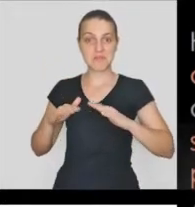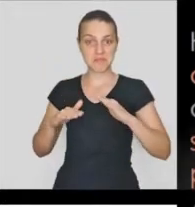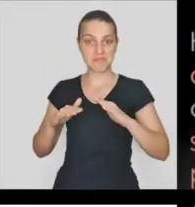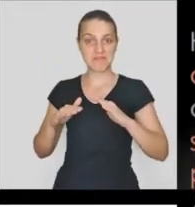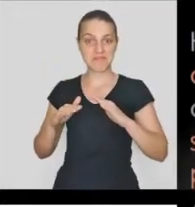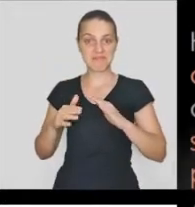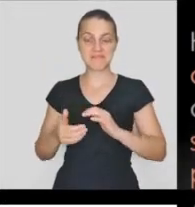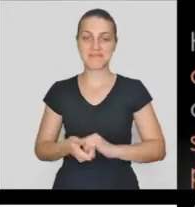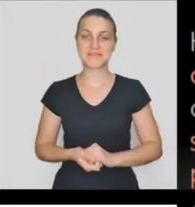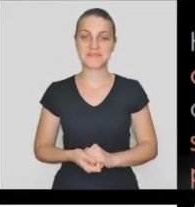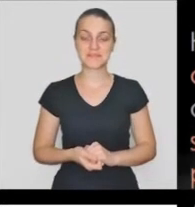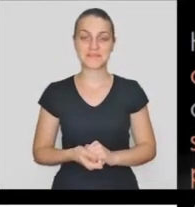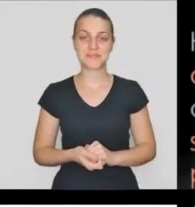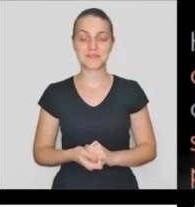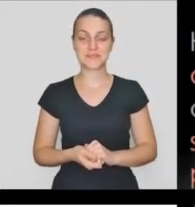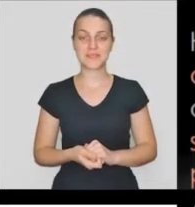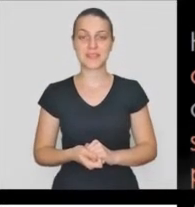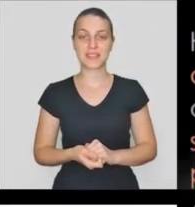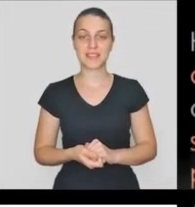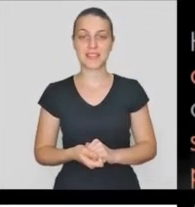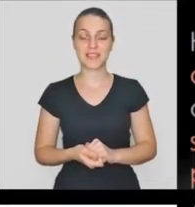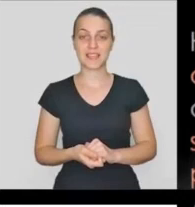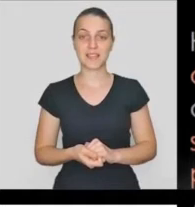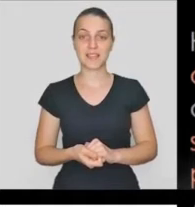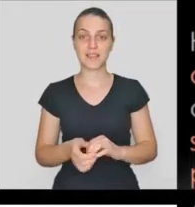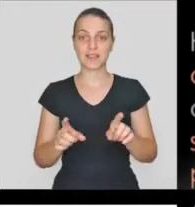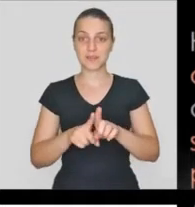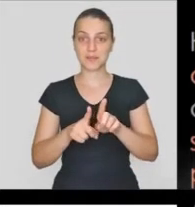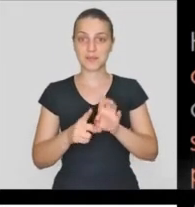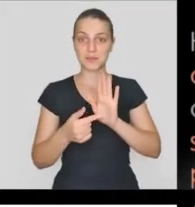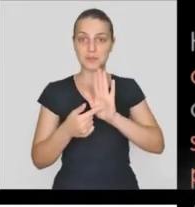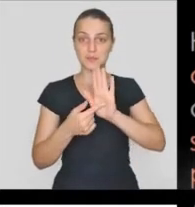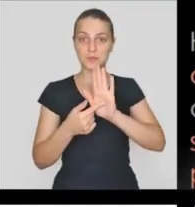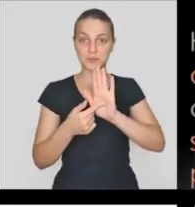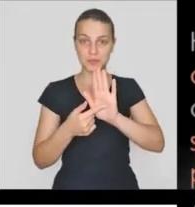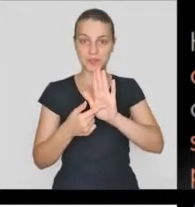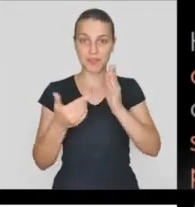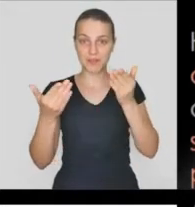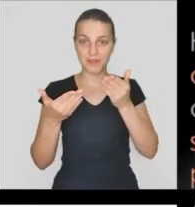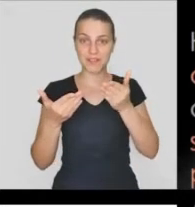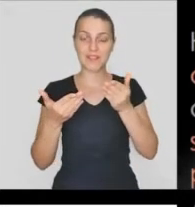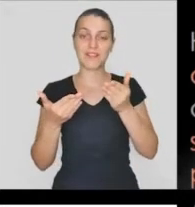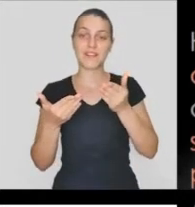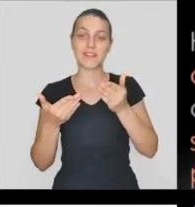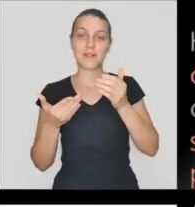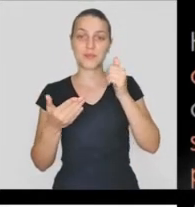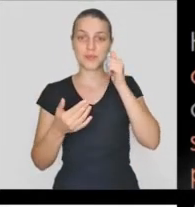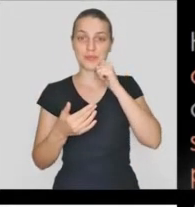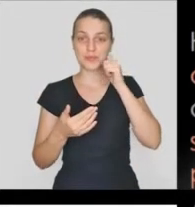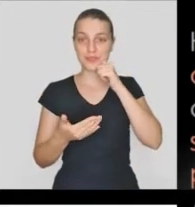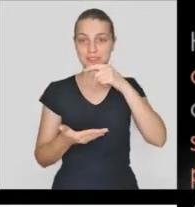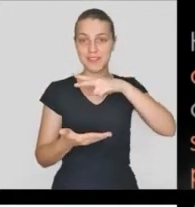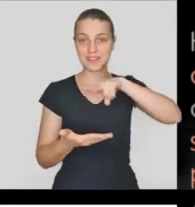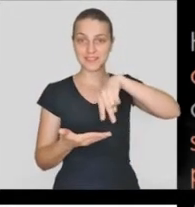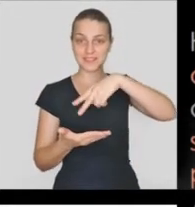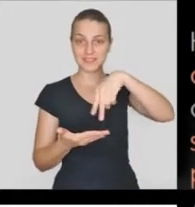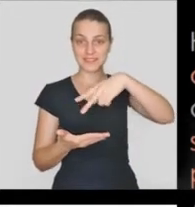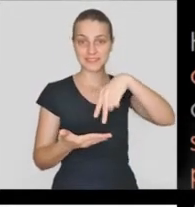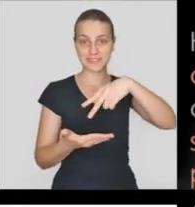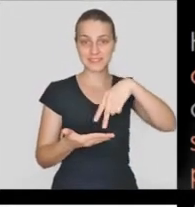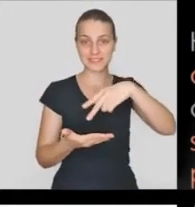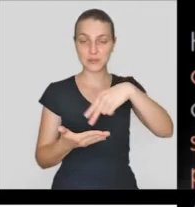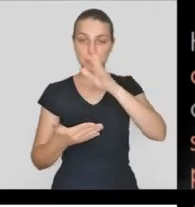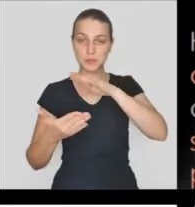percussão. E aqui vemos algumas dançarinas e músicas numa pintura egípcia